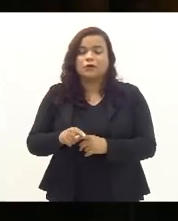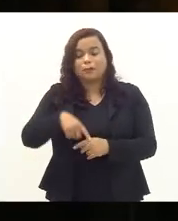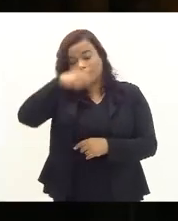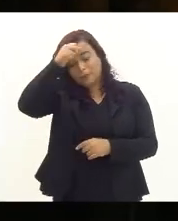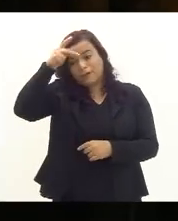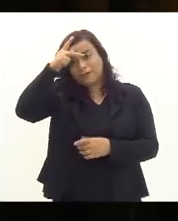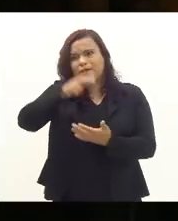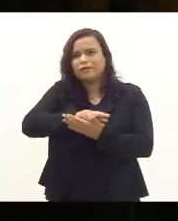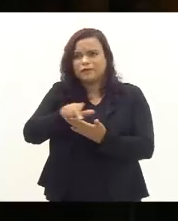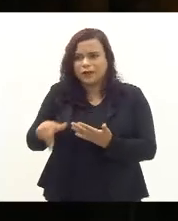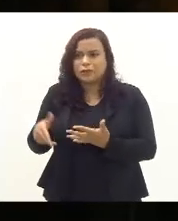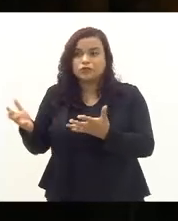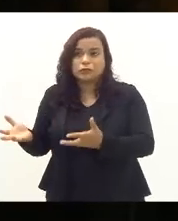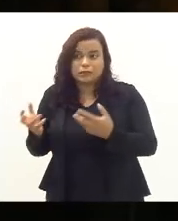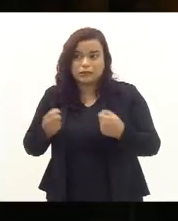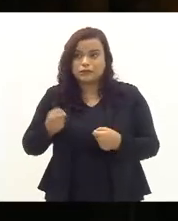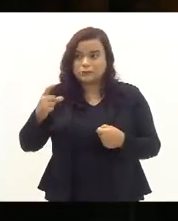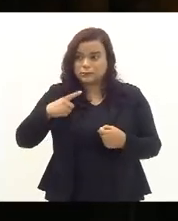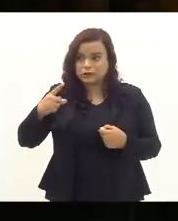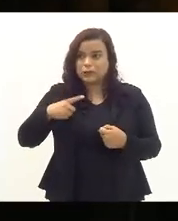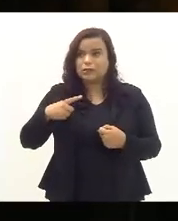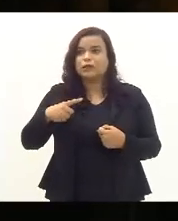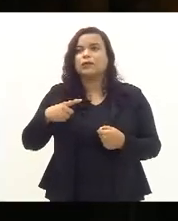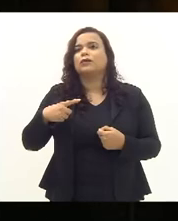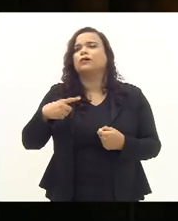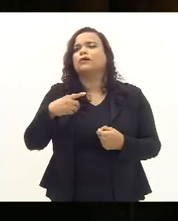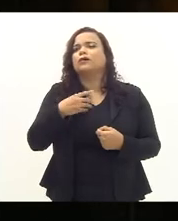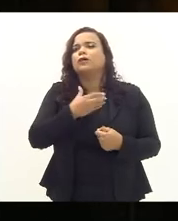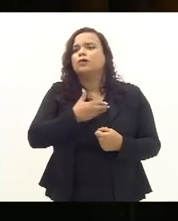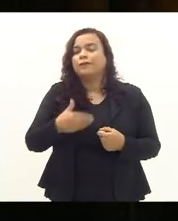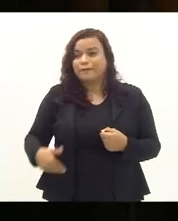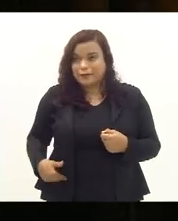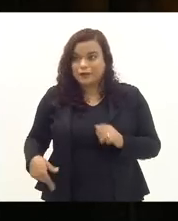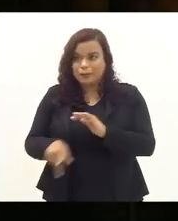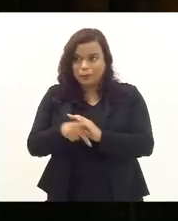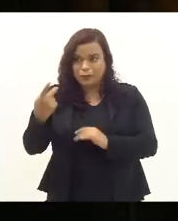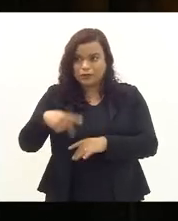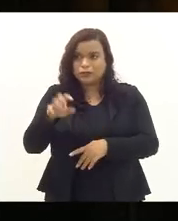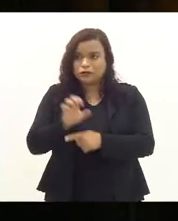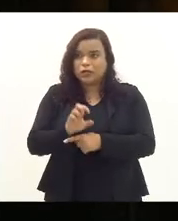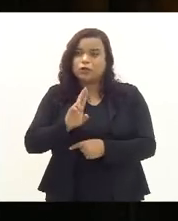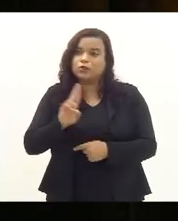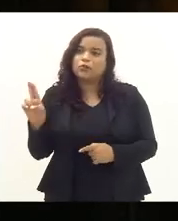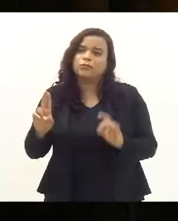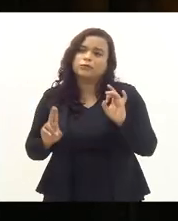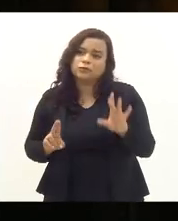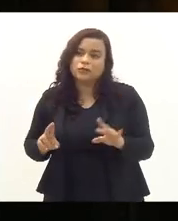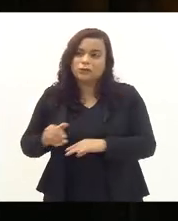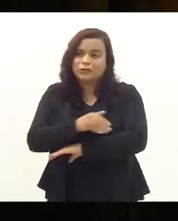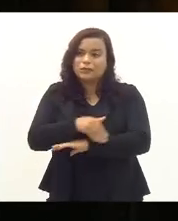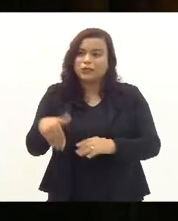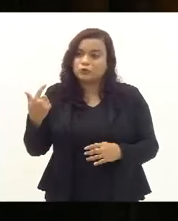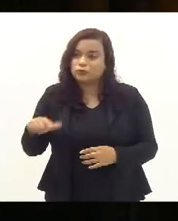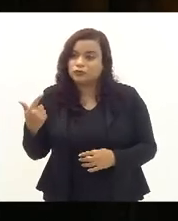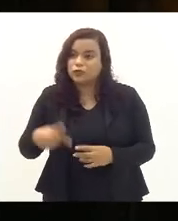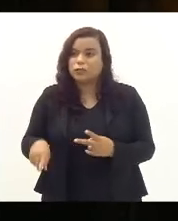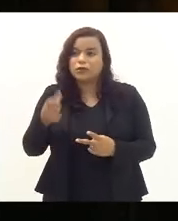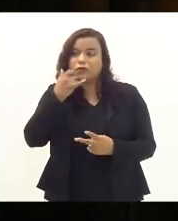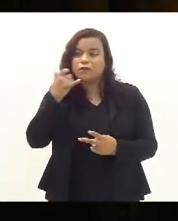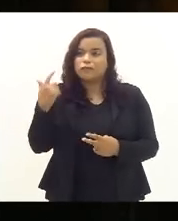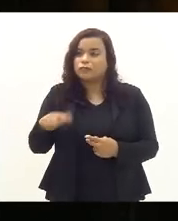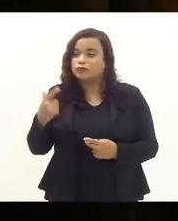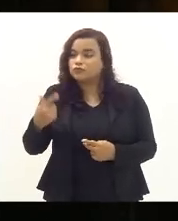prefeituras receberam do governo do estado Só o nome da pessoa não tinha o endereço não tinha o telefone